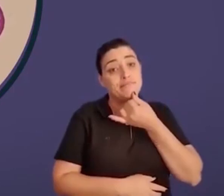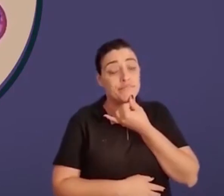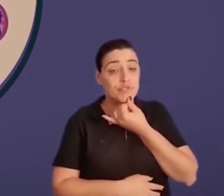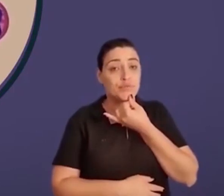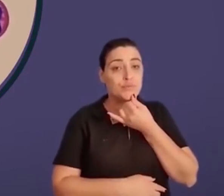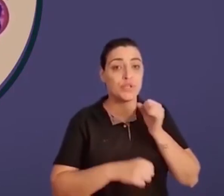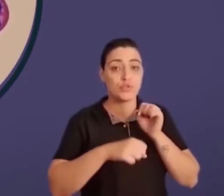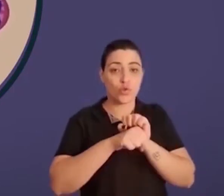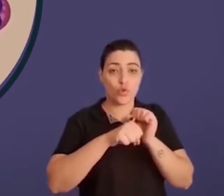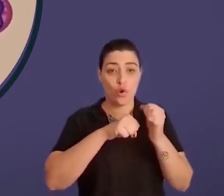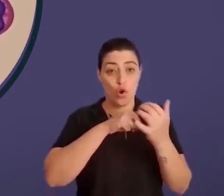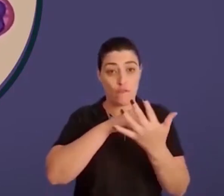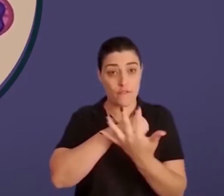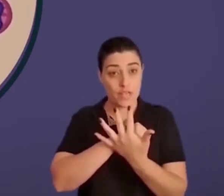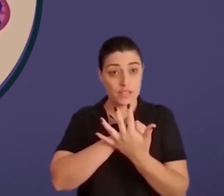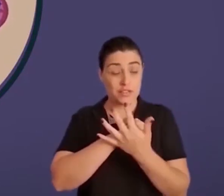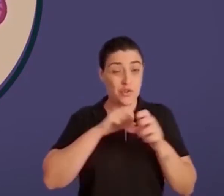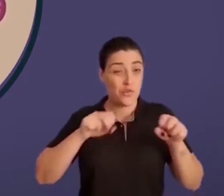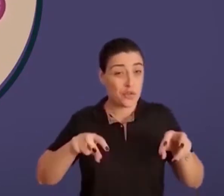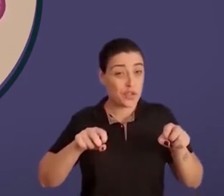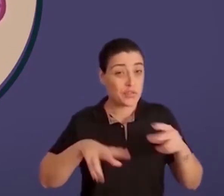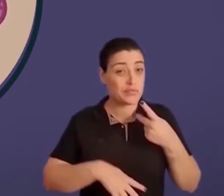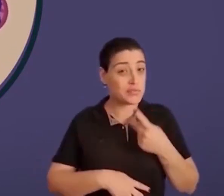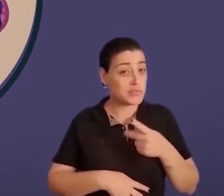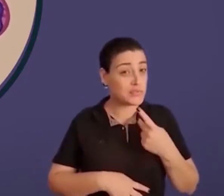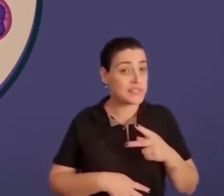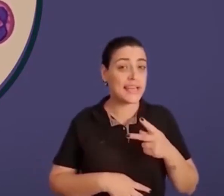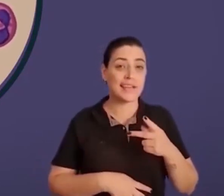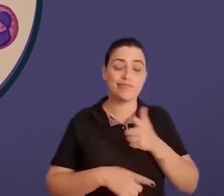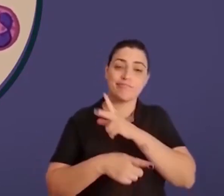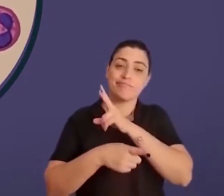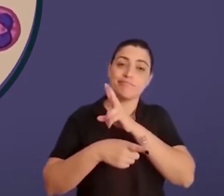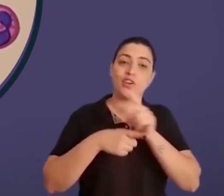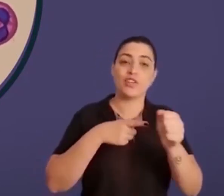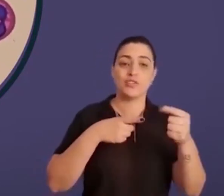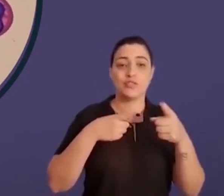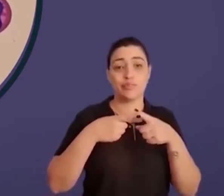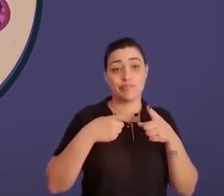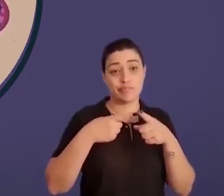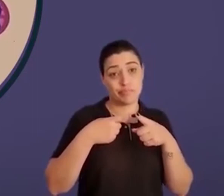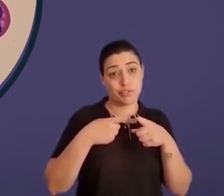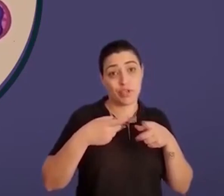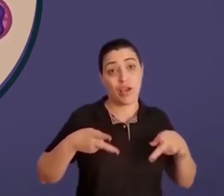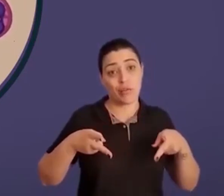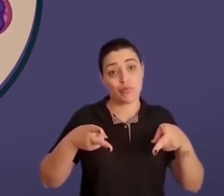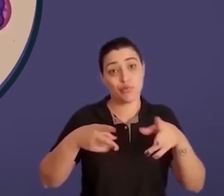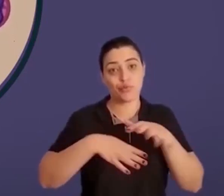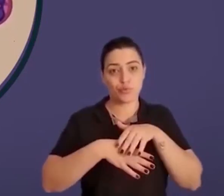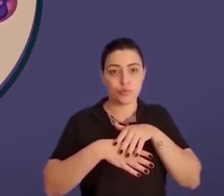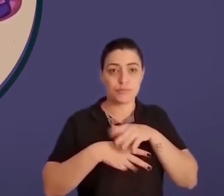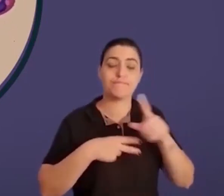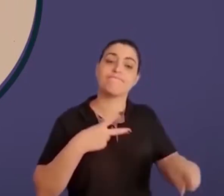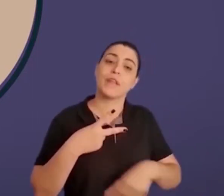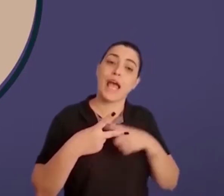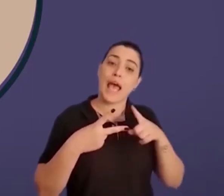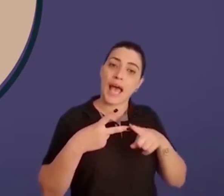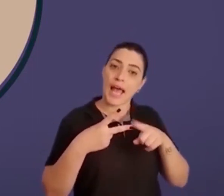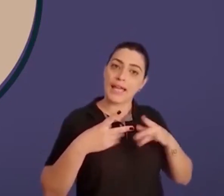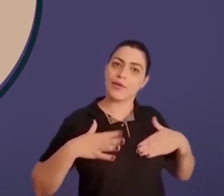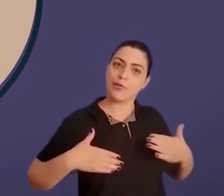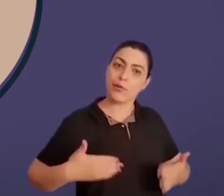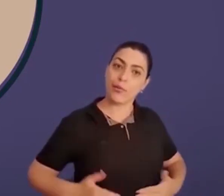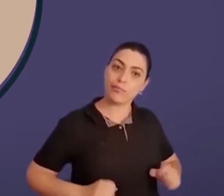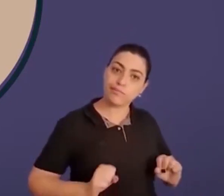Porém, infelizmente, o causador da Covid-19 consegue transpor a resposta imune inata, causando a doença.